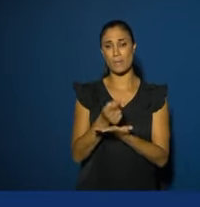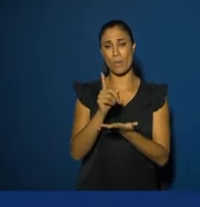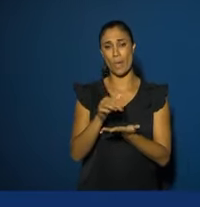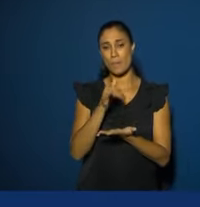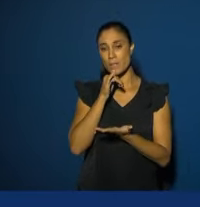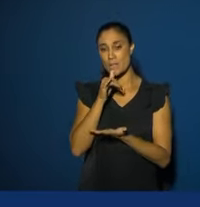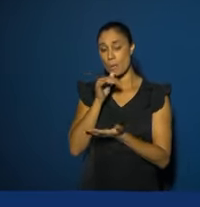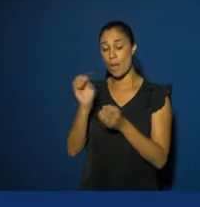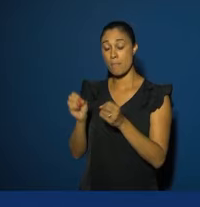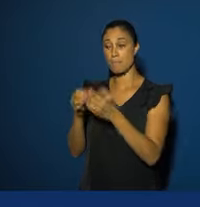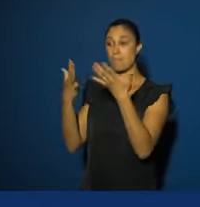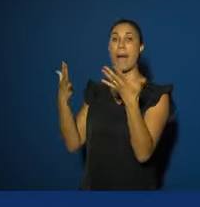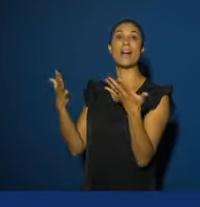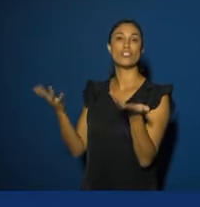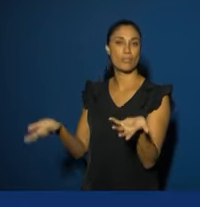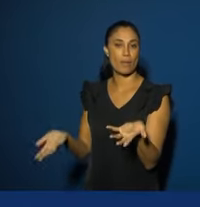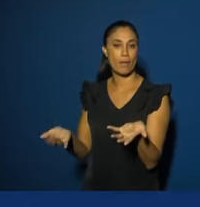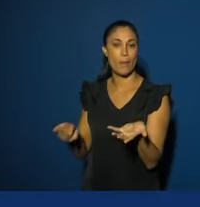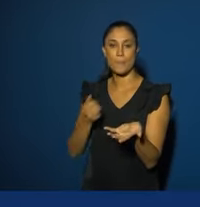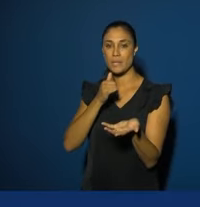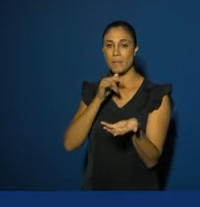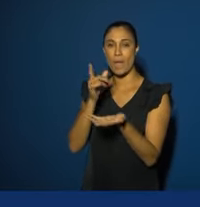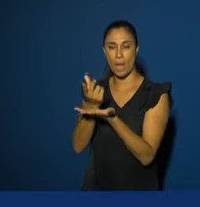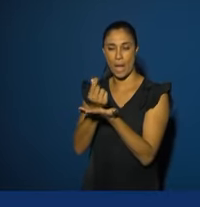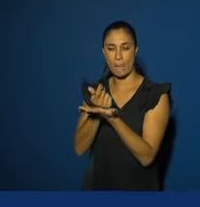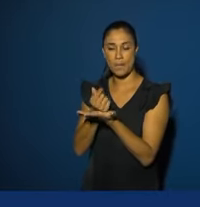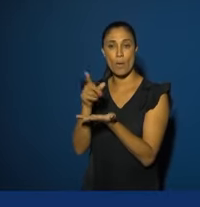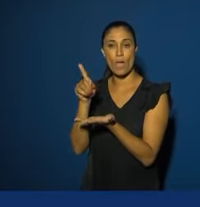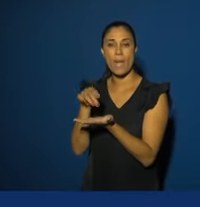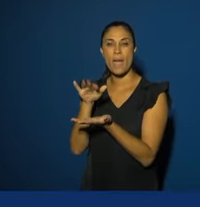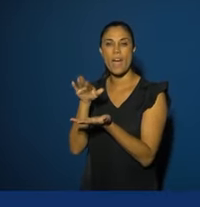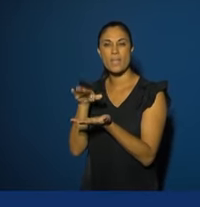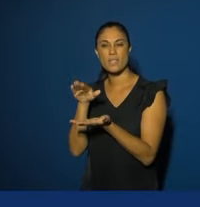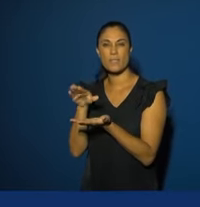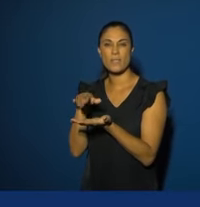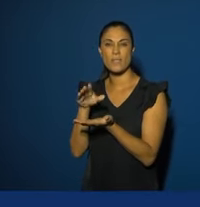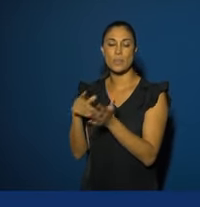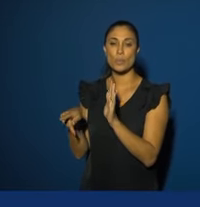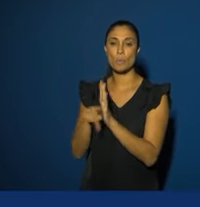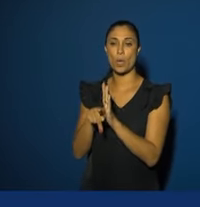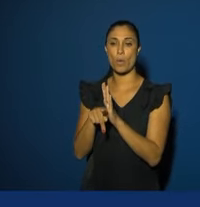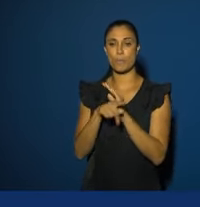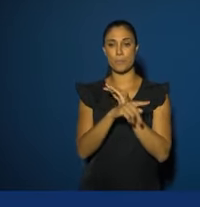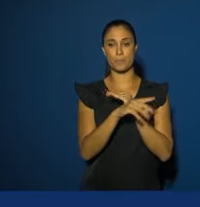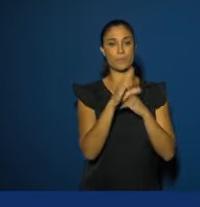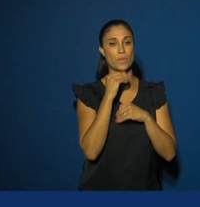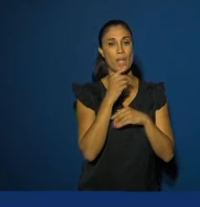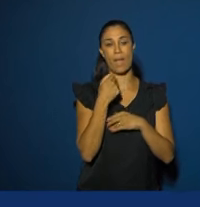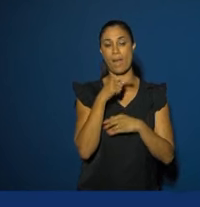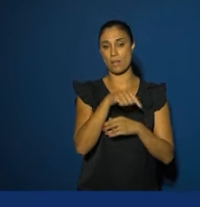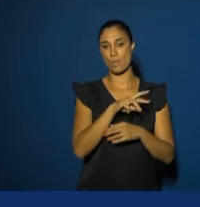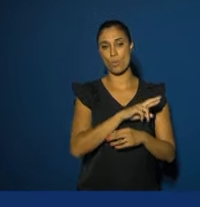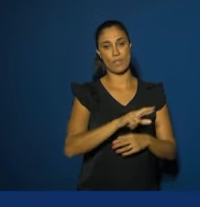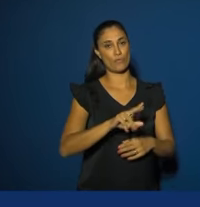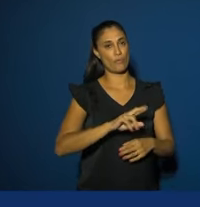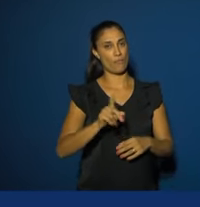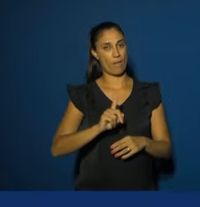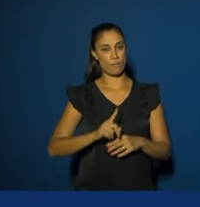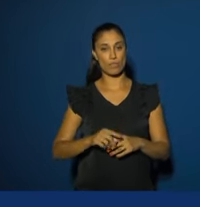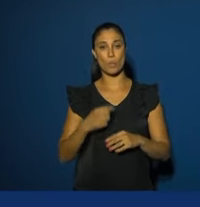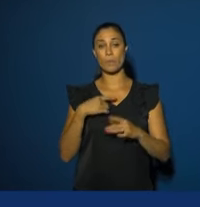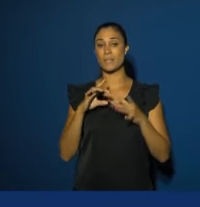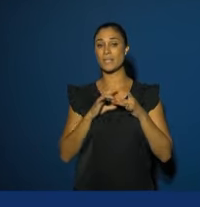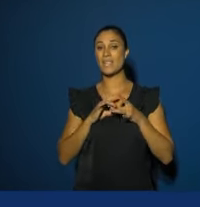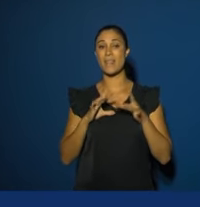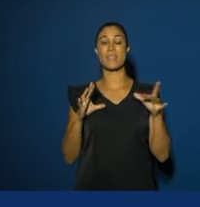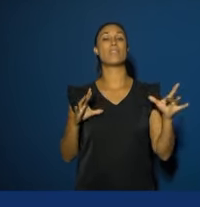dizer a mágica Como disse o rada é é o capital mais muitas vezes até do que o próprio operador aqui não é diferente né então você poder se